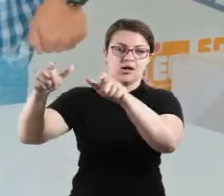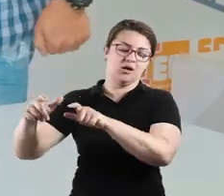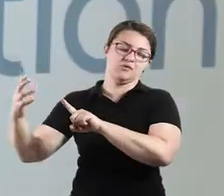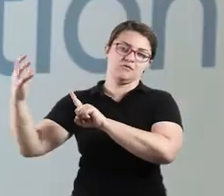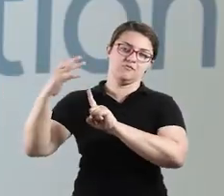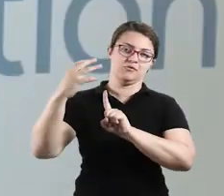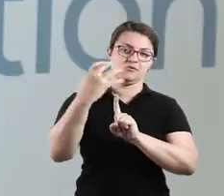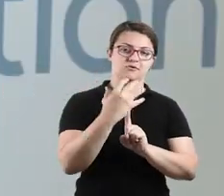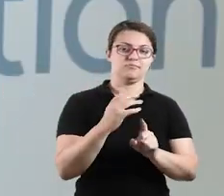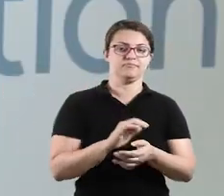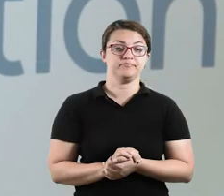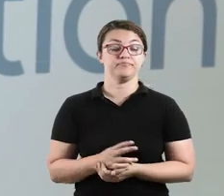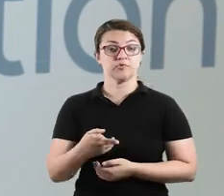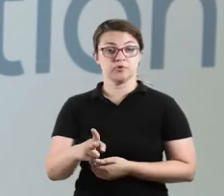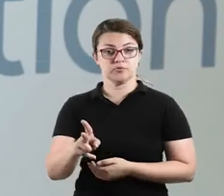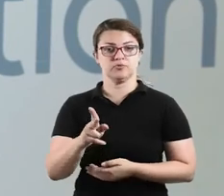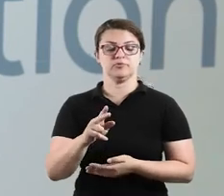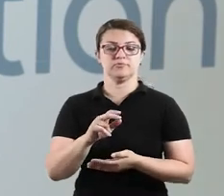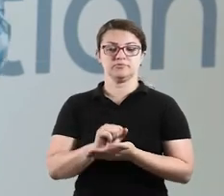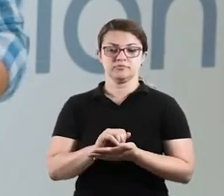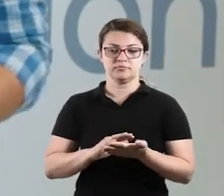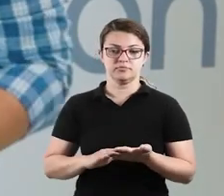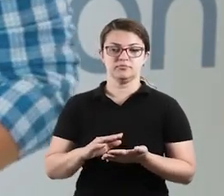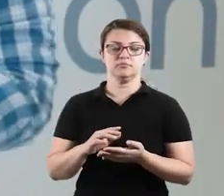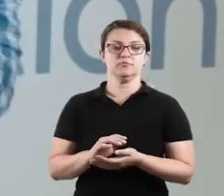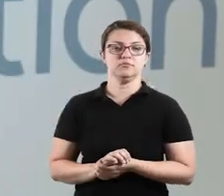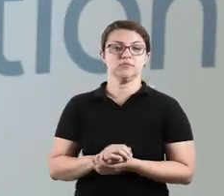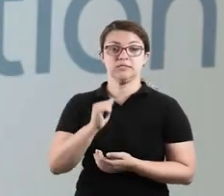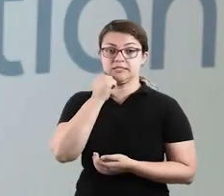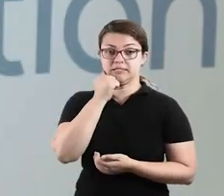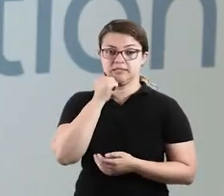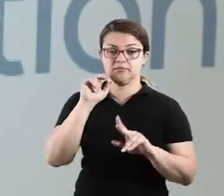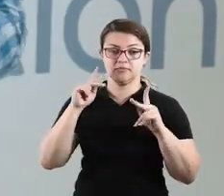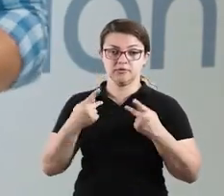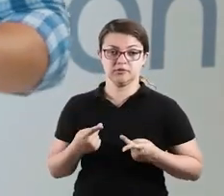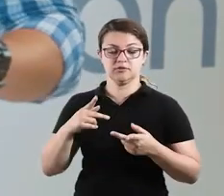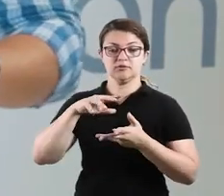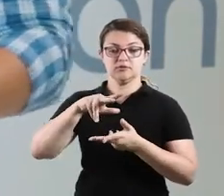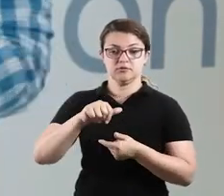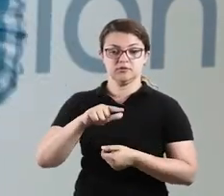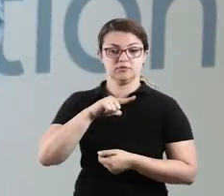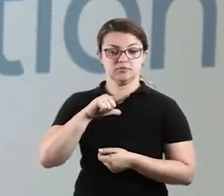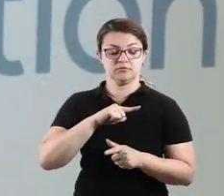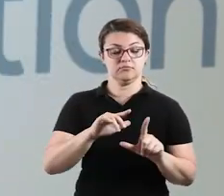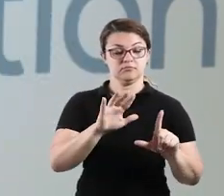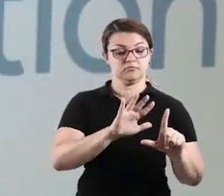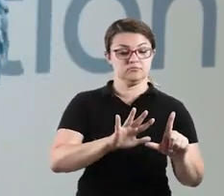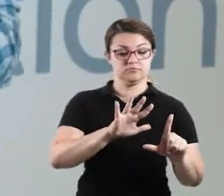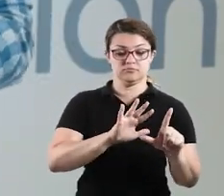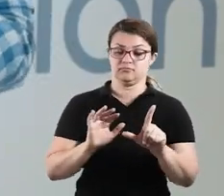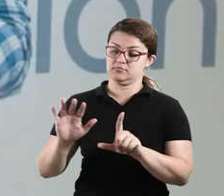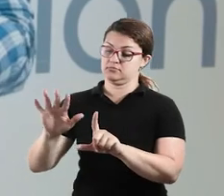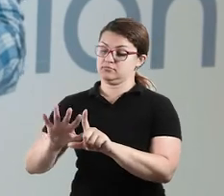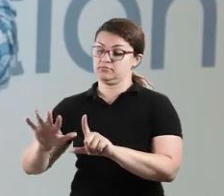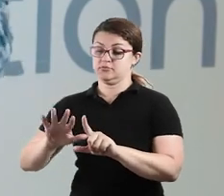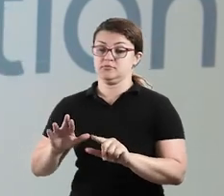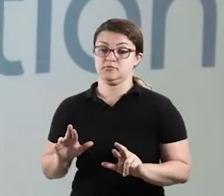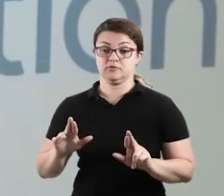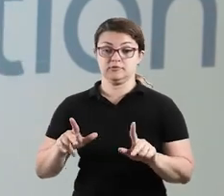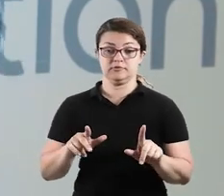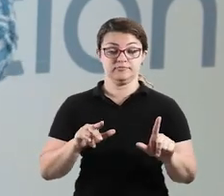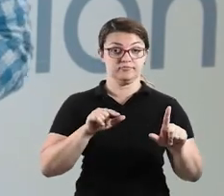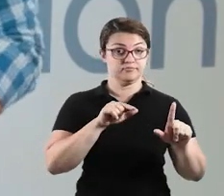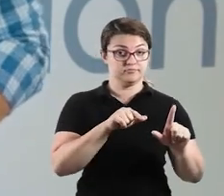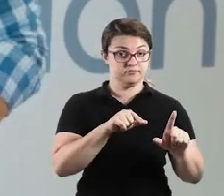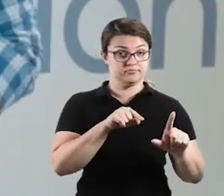lição. Continuando, ciências humanas, geografia. Vamos lá? Então, nós teremos duas paisagens bem distintas,